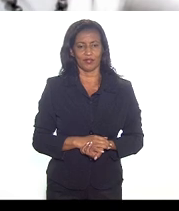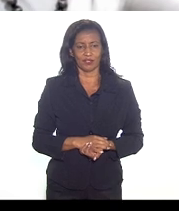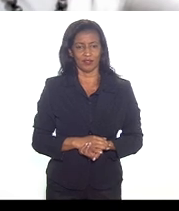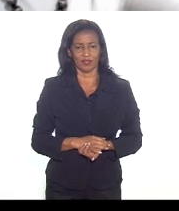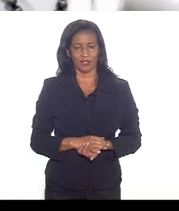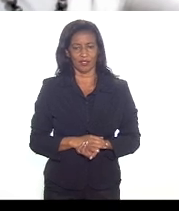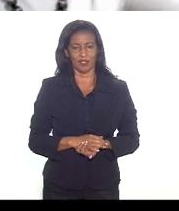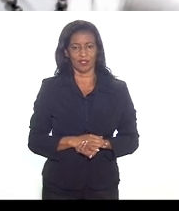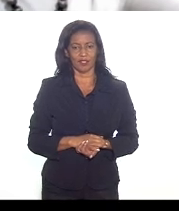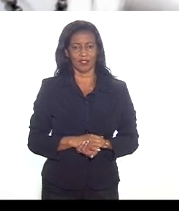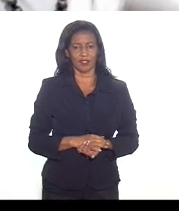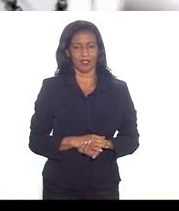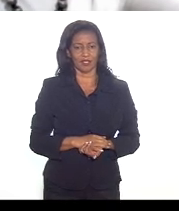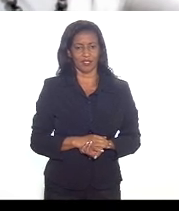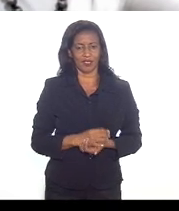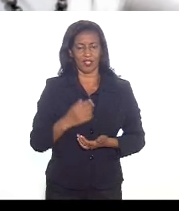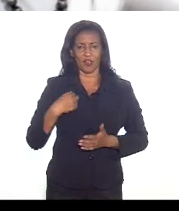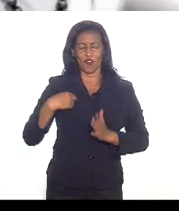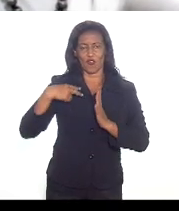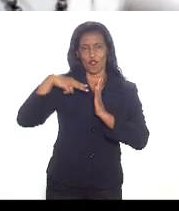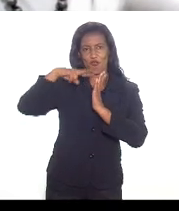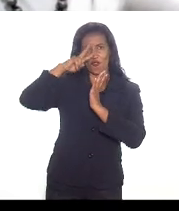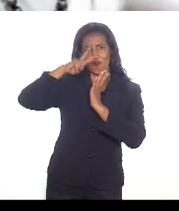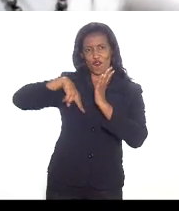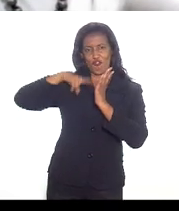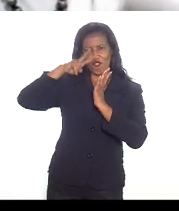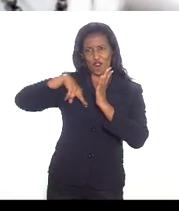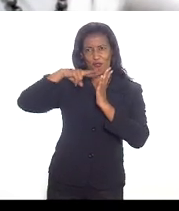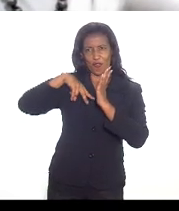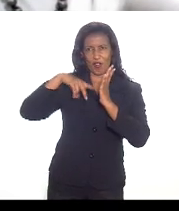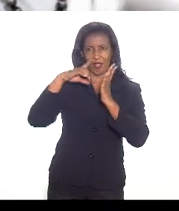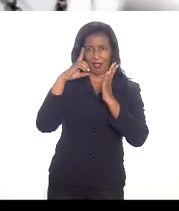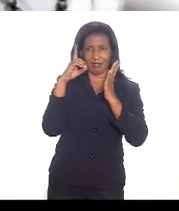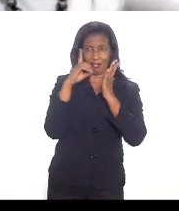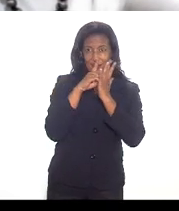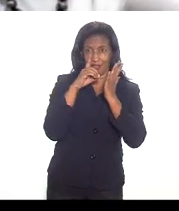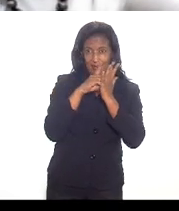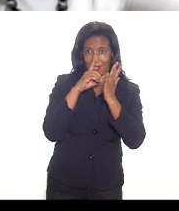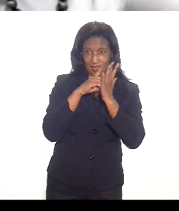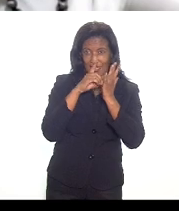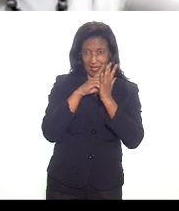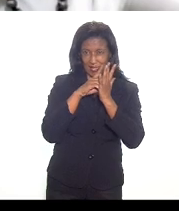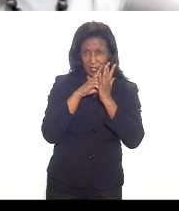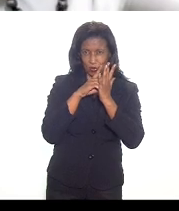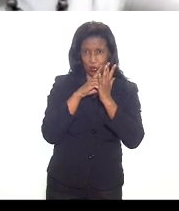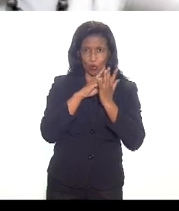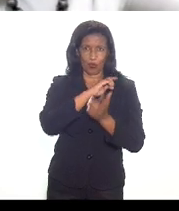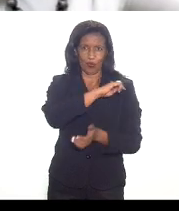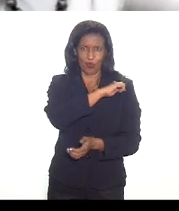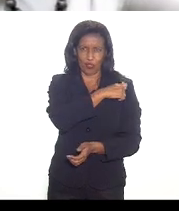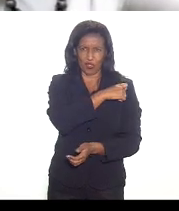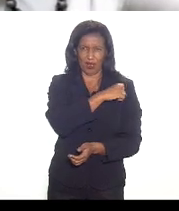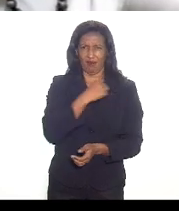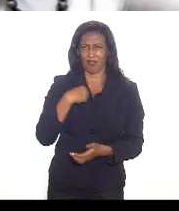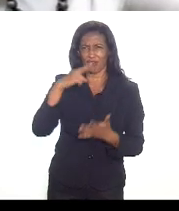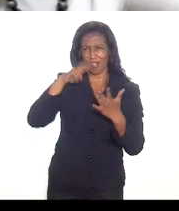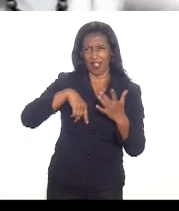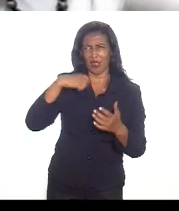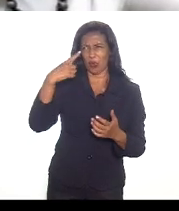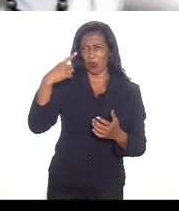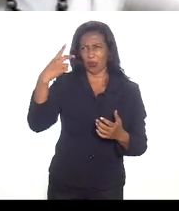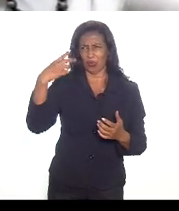Vou ler o decreto do regime de recuperação fiscal, que já li umas duas ou três vezes. A